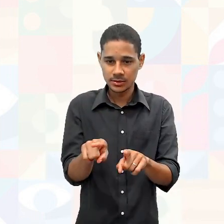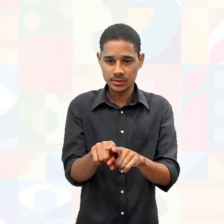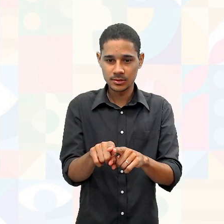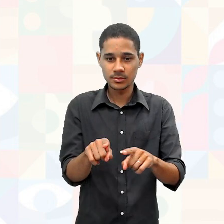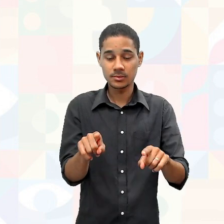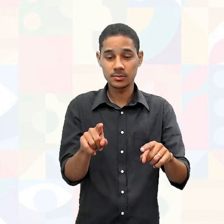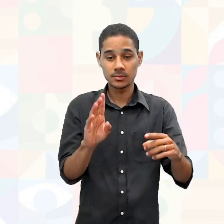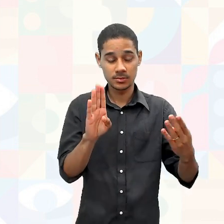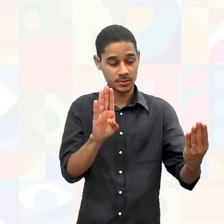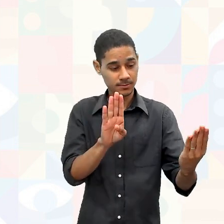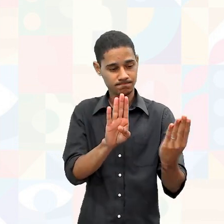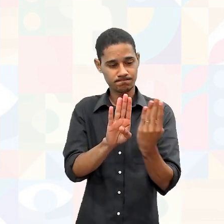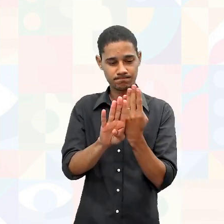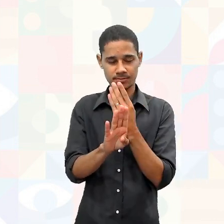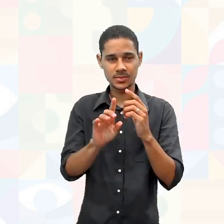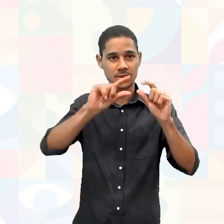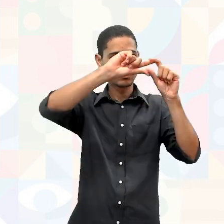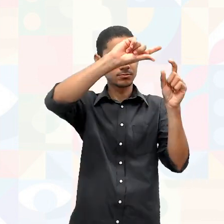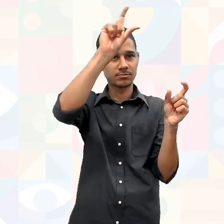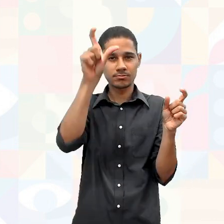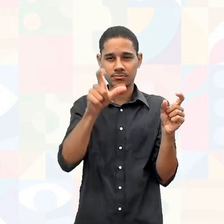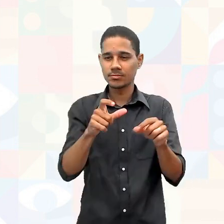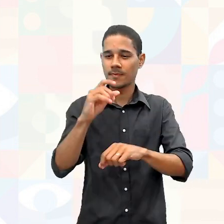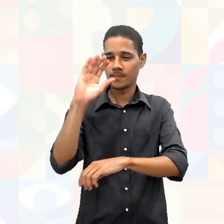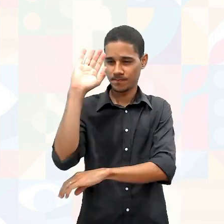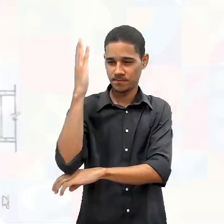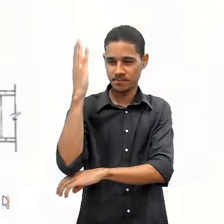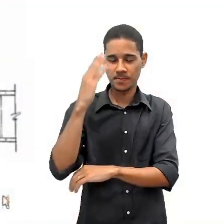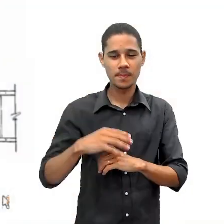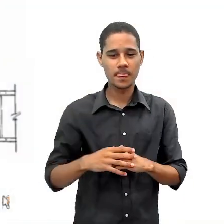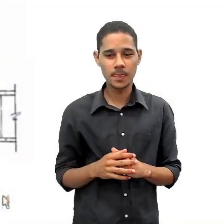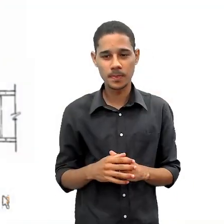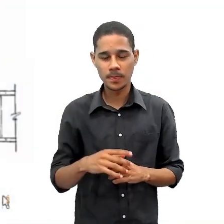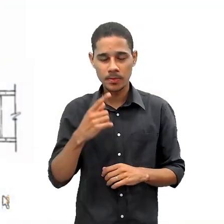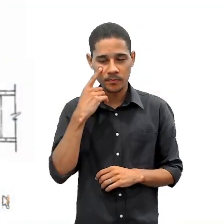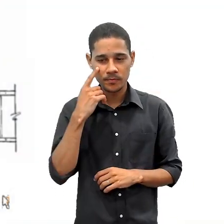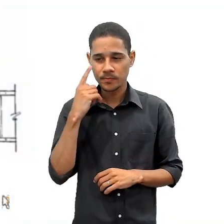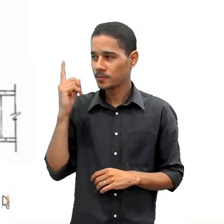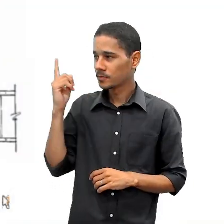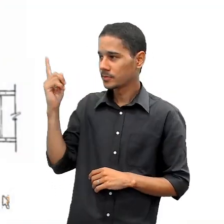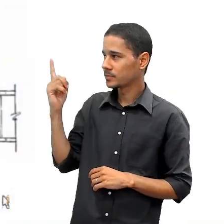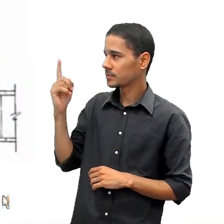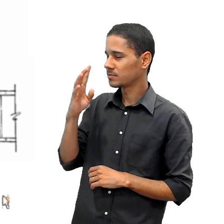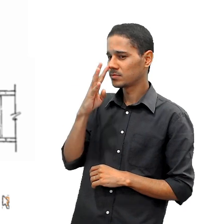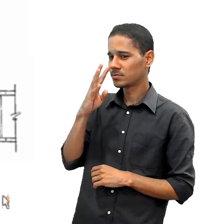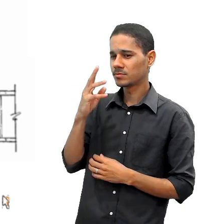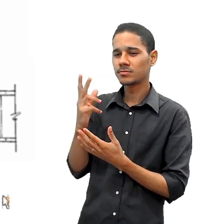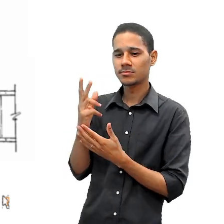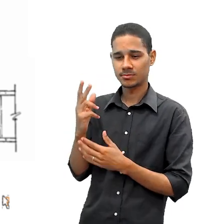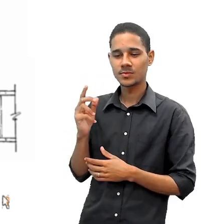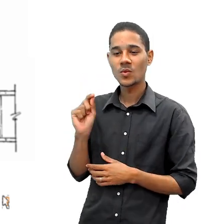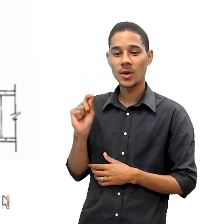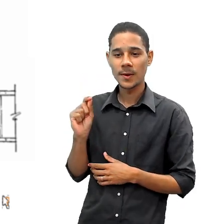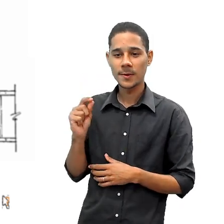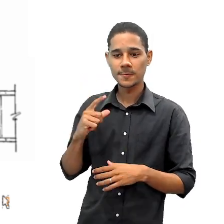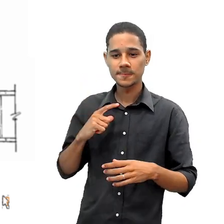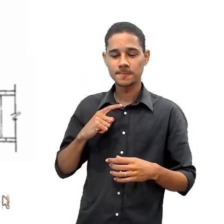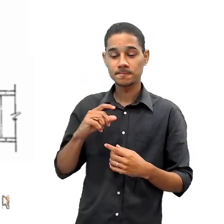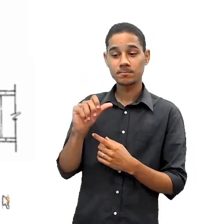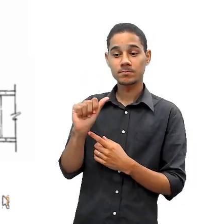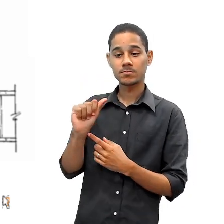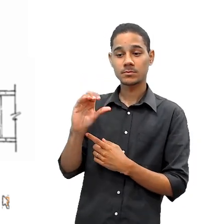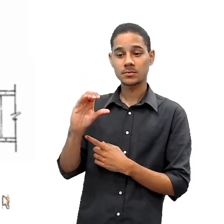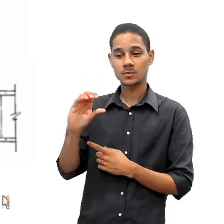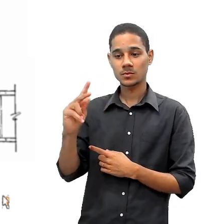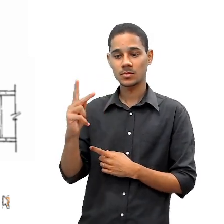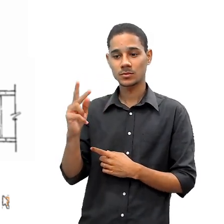guarnição de madeira. Então, o que é que a gente vê ali nesse desenho, que é muito interessante? Você está vendo algumas achuras, né? Você está vendo